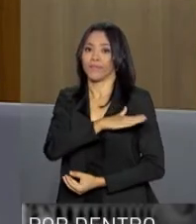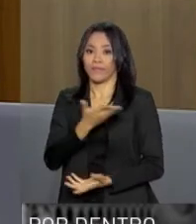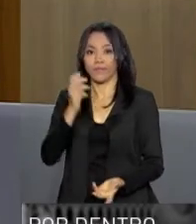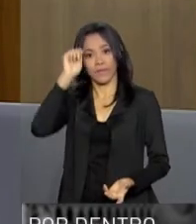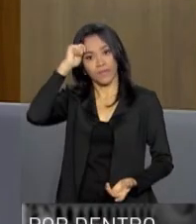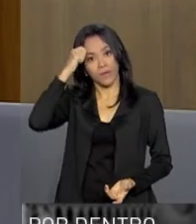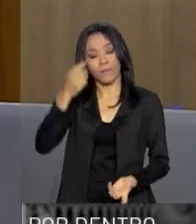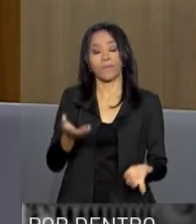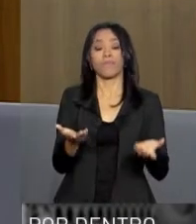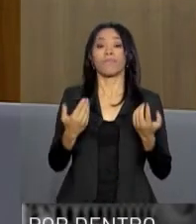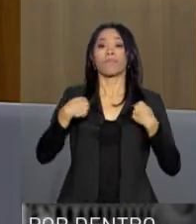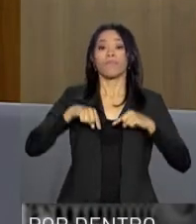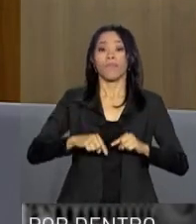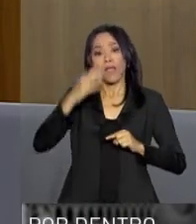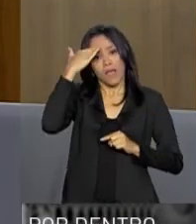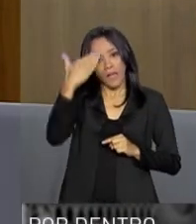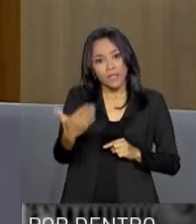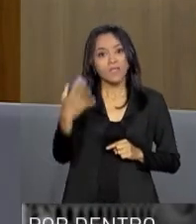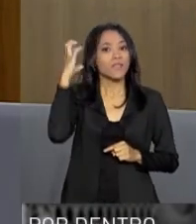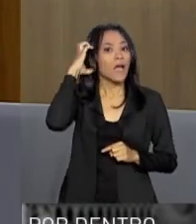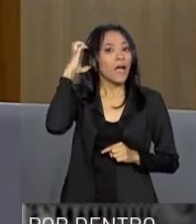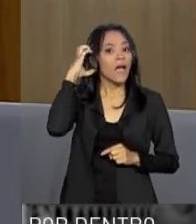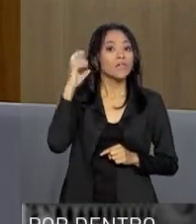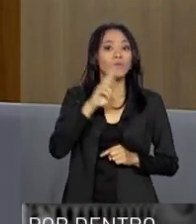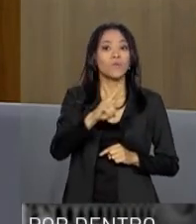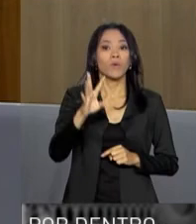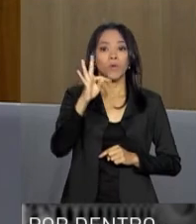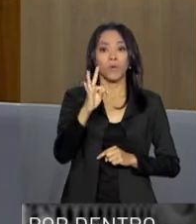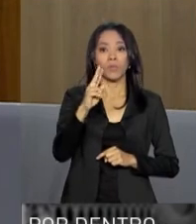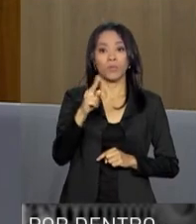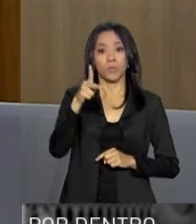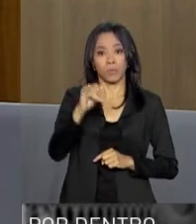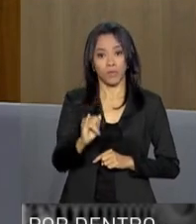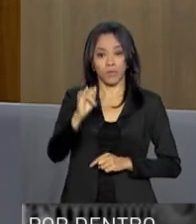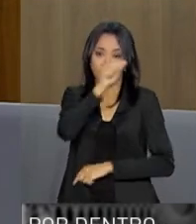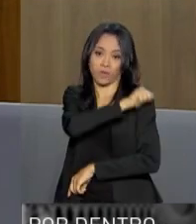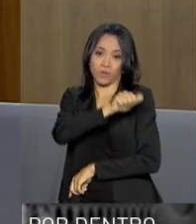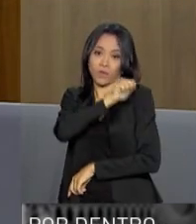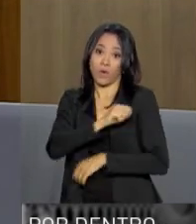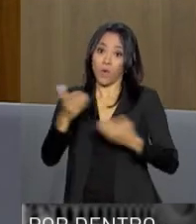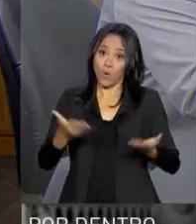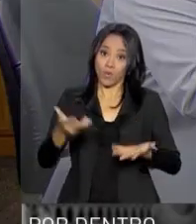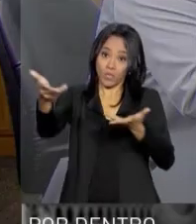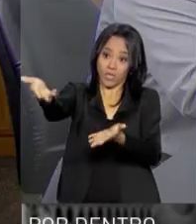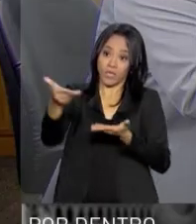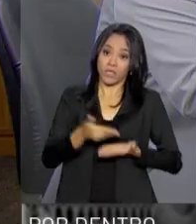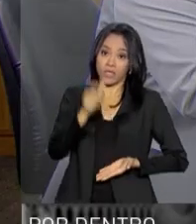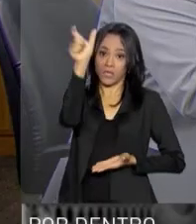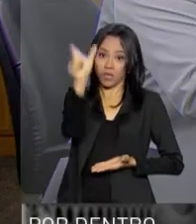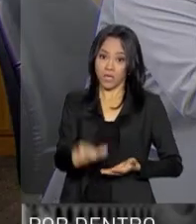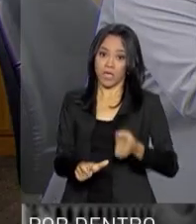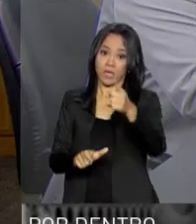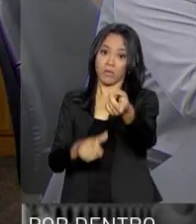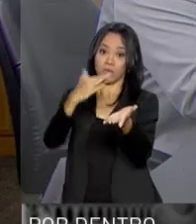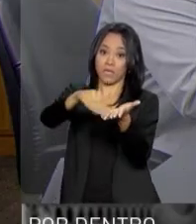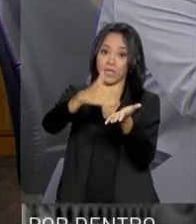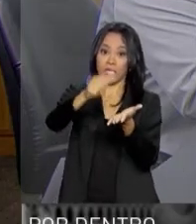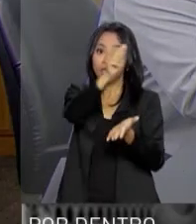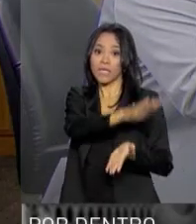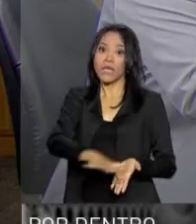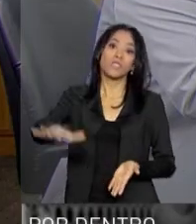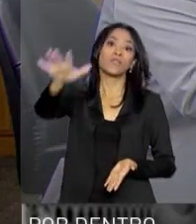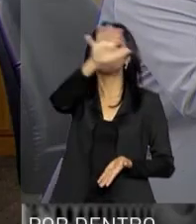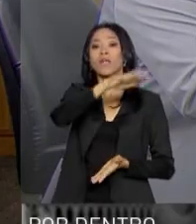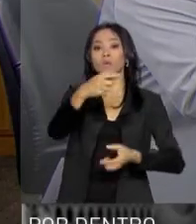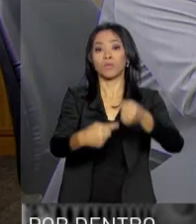rádio tupi do rio de janeiro você está acompanhando o programa por dentro do governo que hoje recebe o secretário nacional de políticas de promoção da igualdade racial